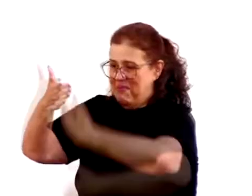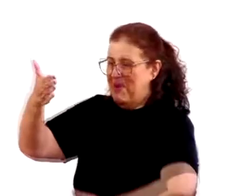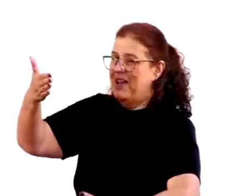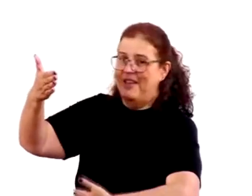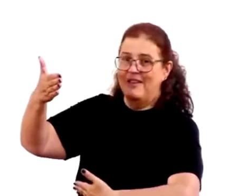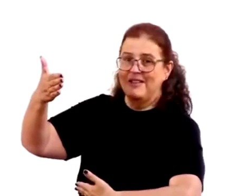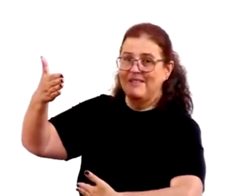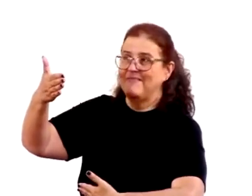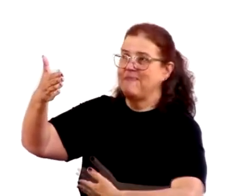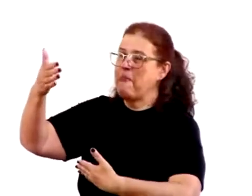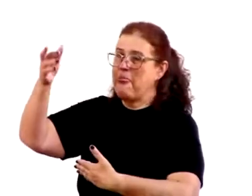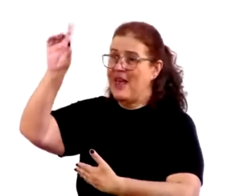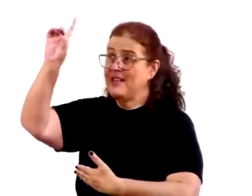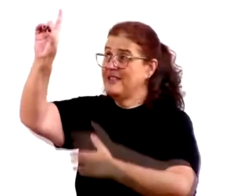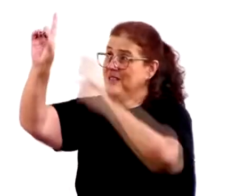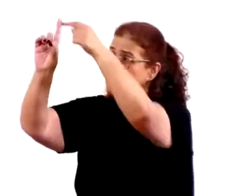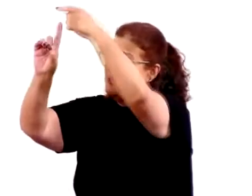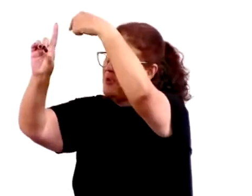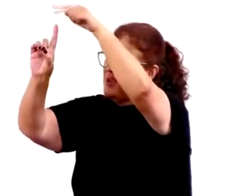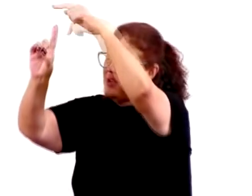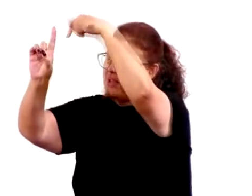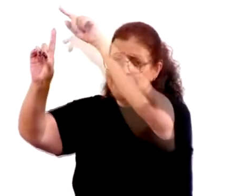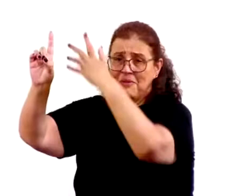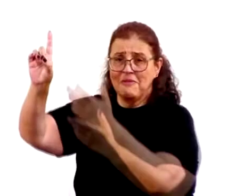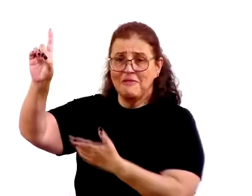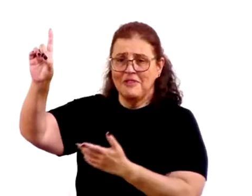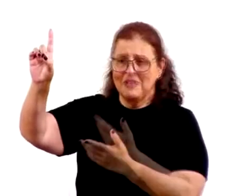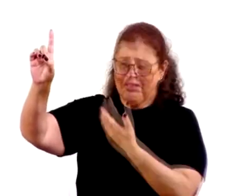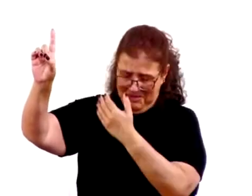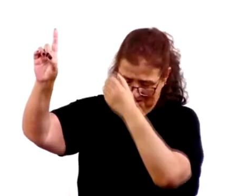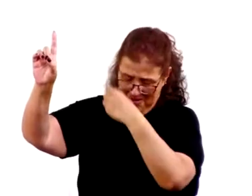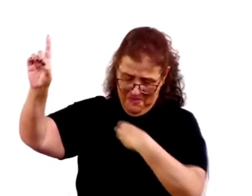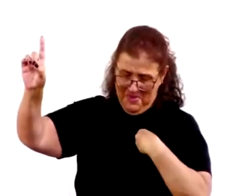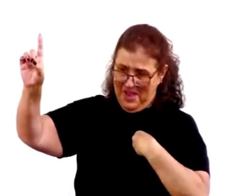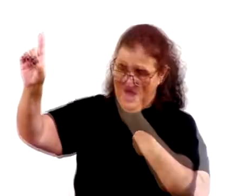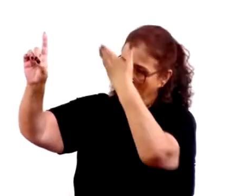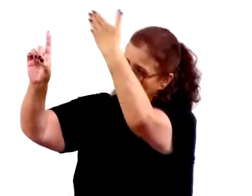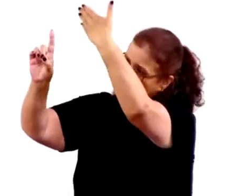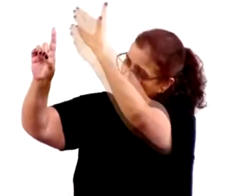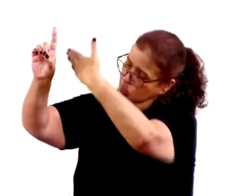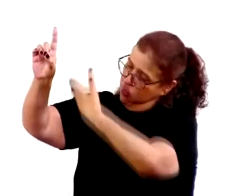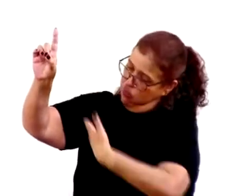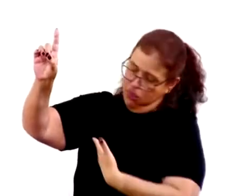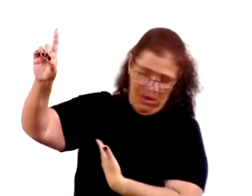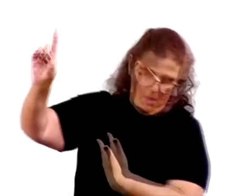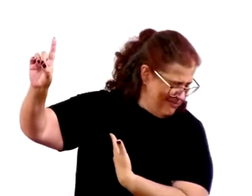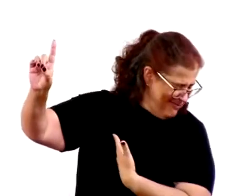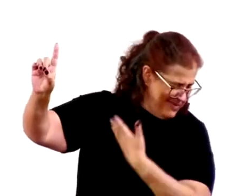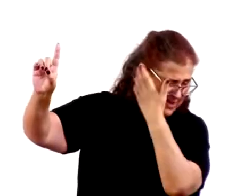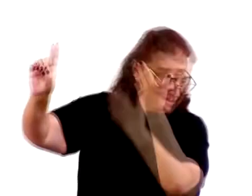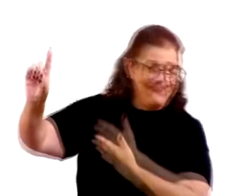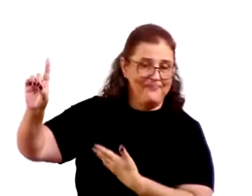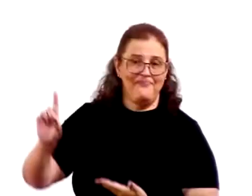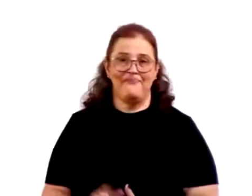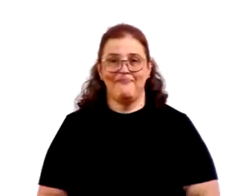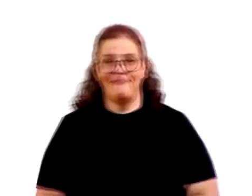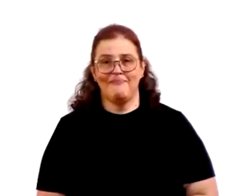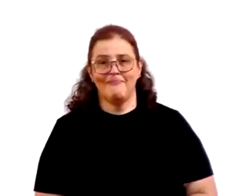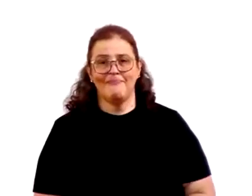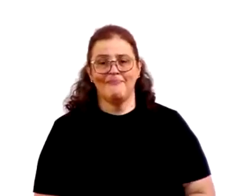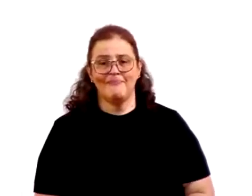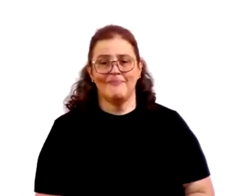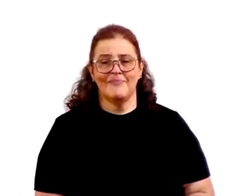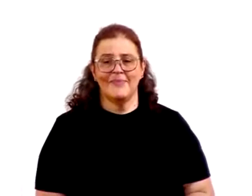Perceber o seu domínio, o seu poder, a sua criação, nos faz dar um passo atrás. Espera aí, talvez eu